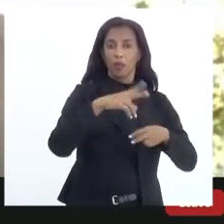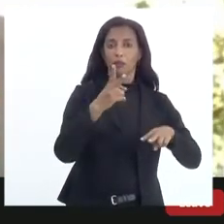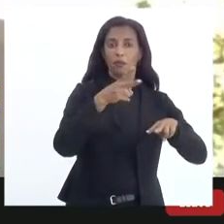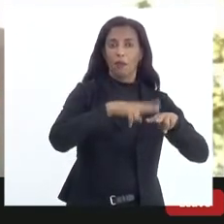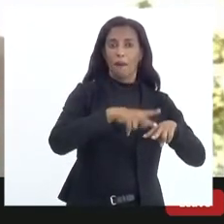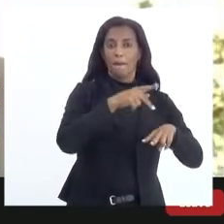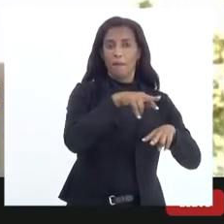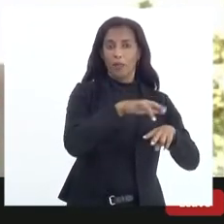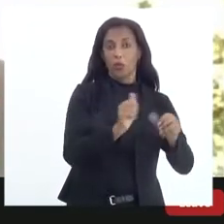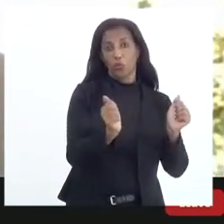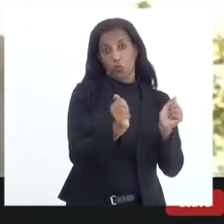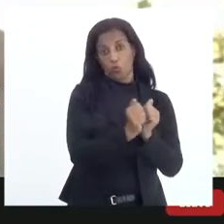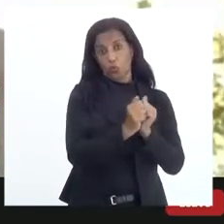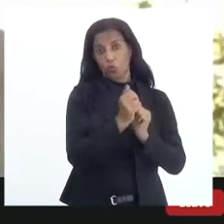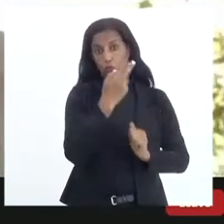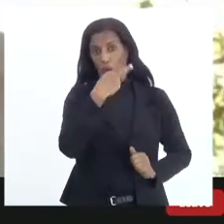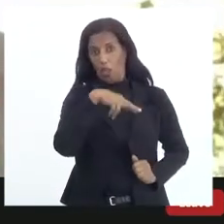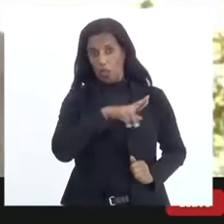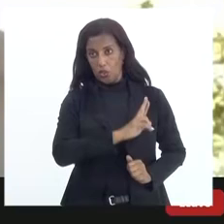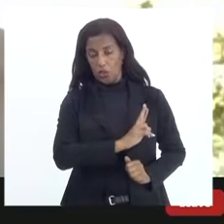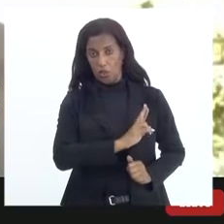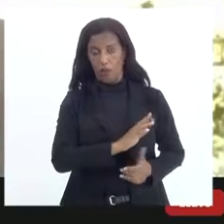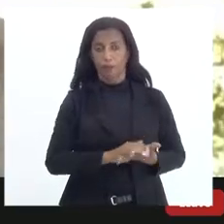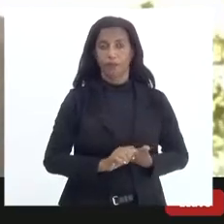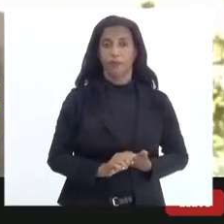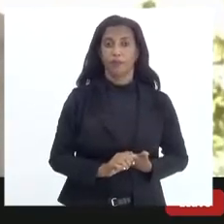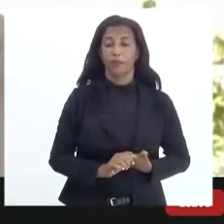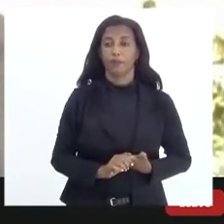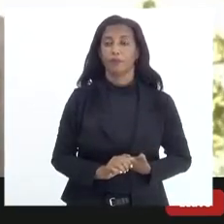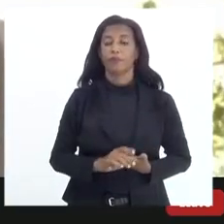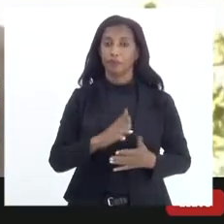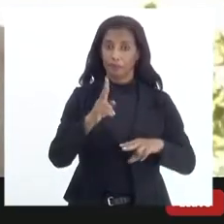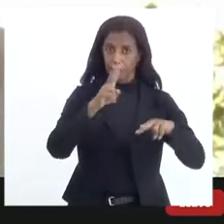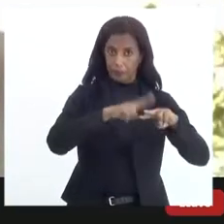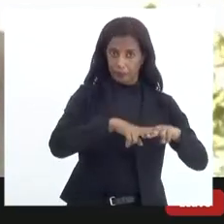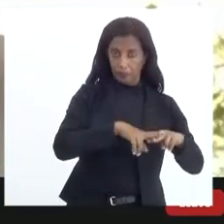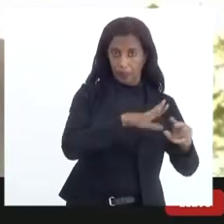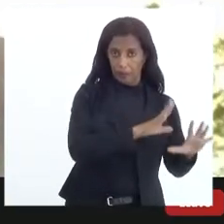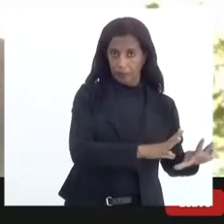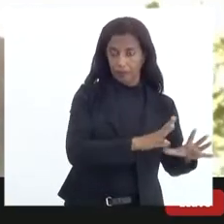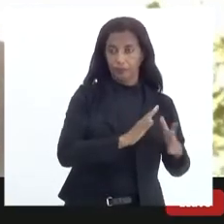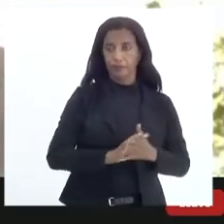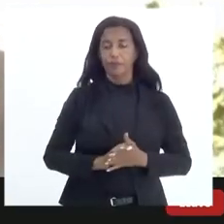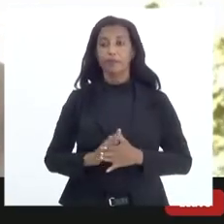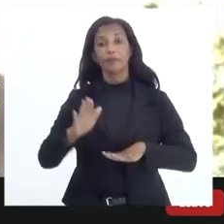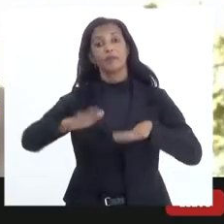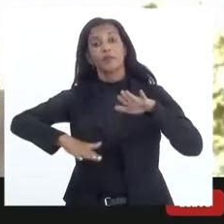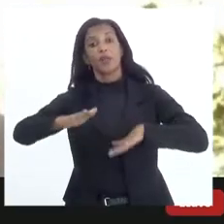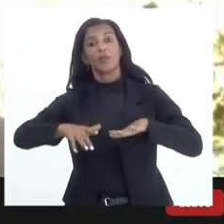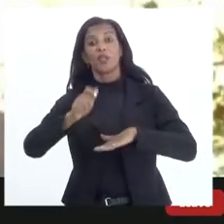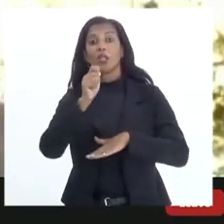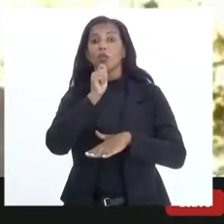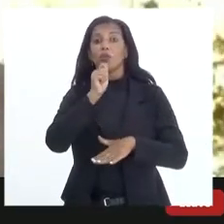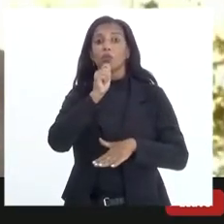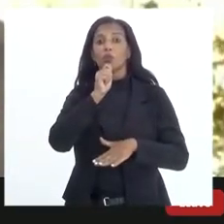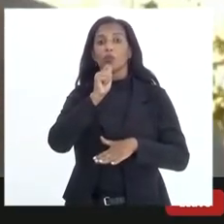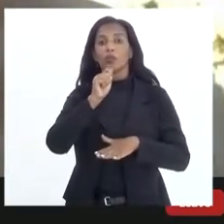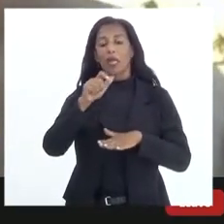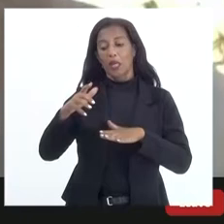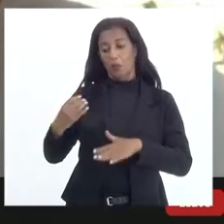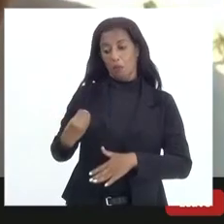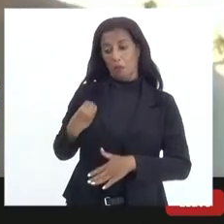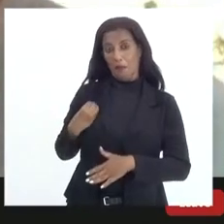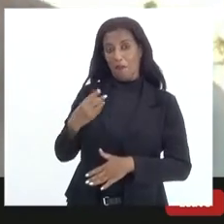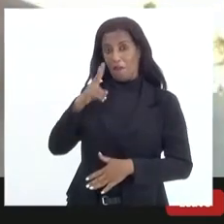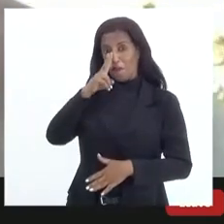demais religiões. Isso é uma lei minha. Nós falamos sobre presídios, né? Talvez nós não tenhamos uma presença forte em presídios,